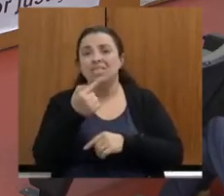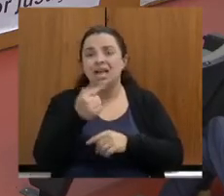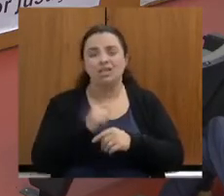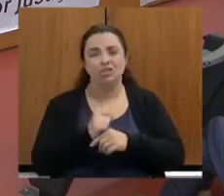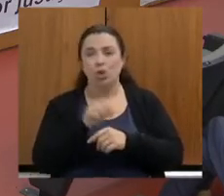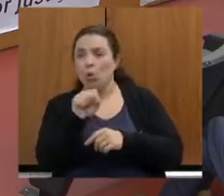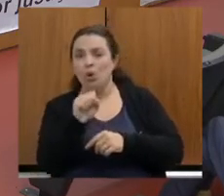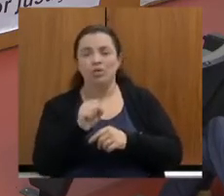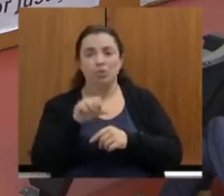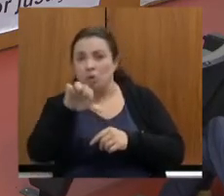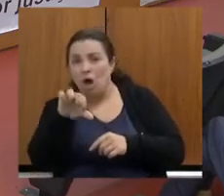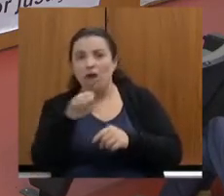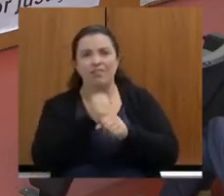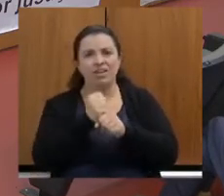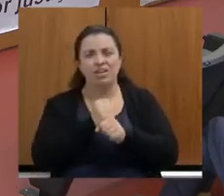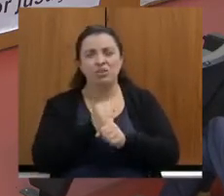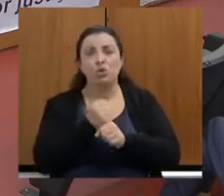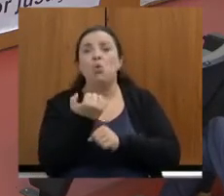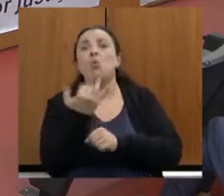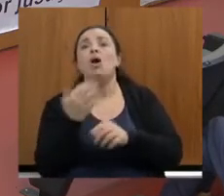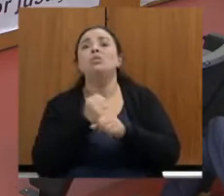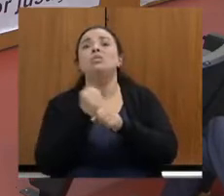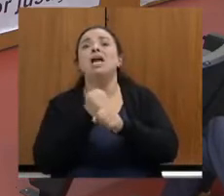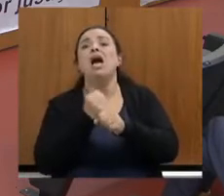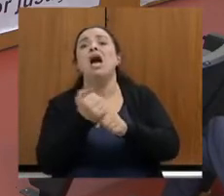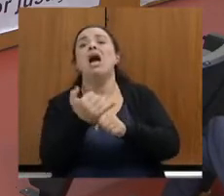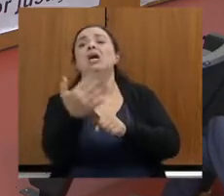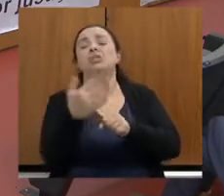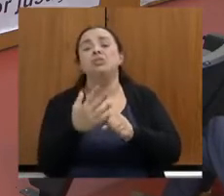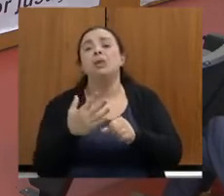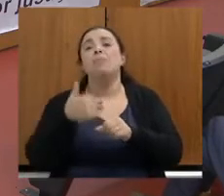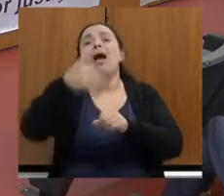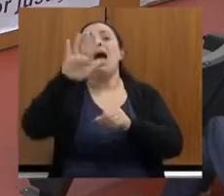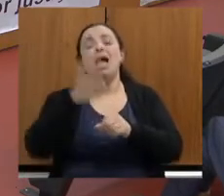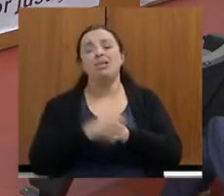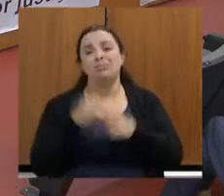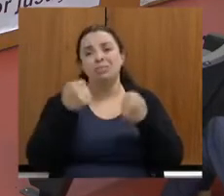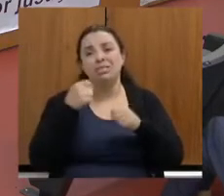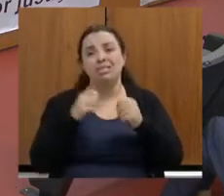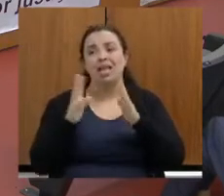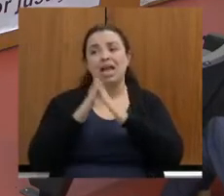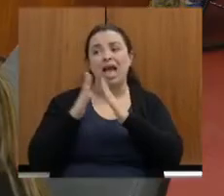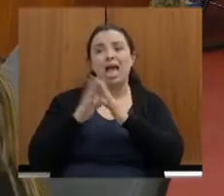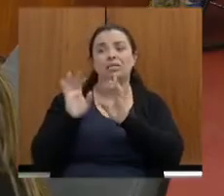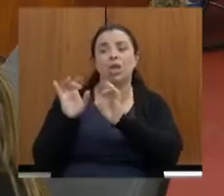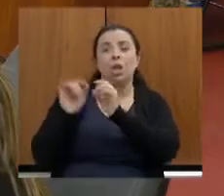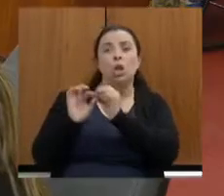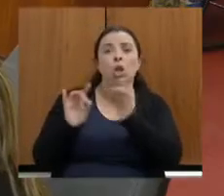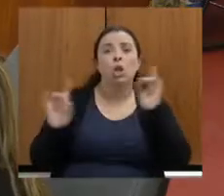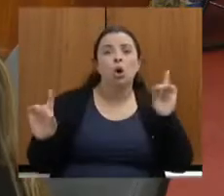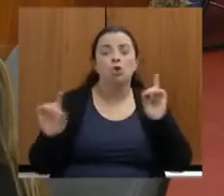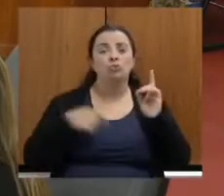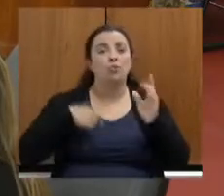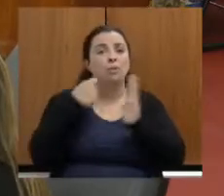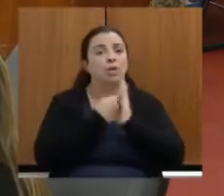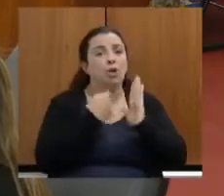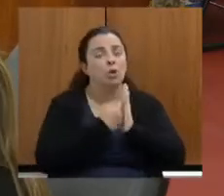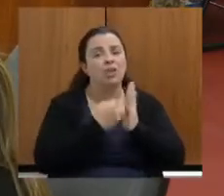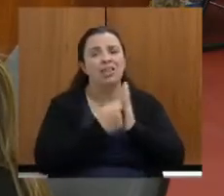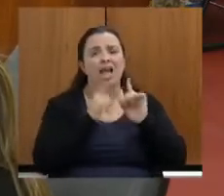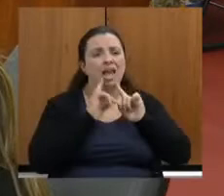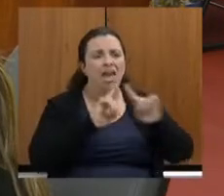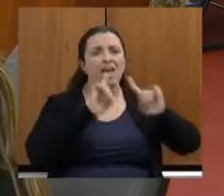quantos anos mais nós vamos ter que viver longe da nossas casas Quanto quanto mais